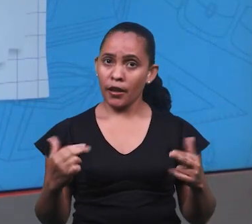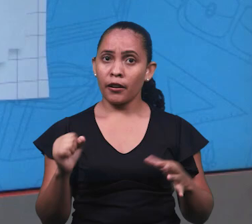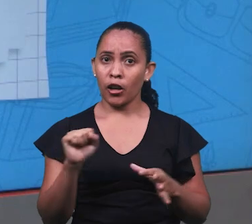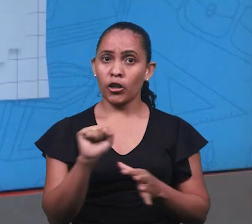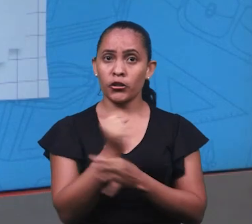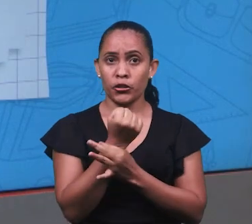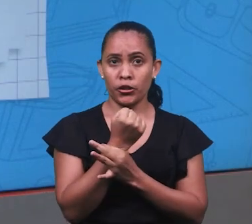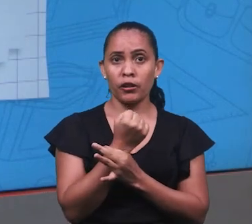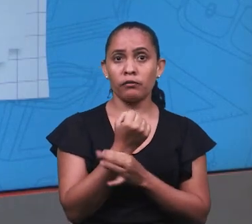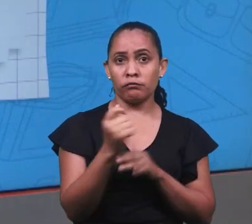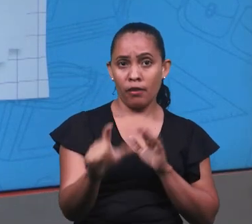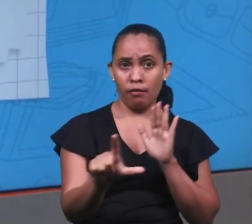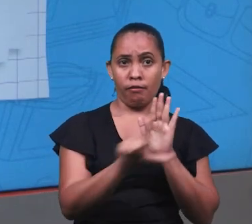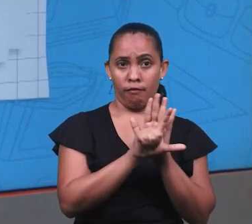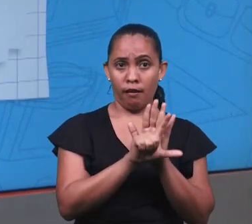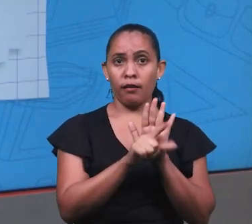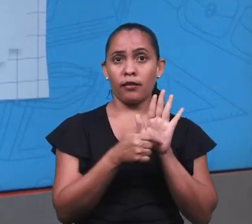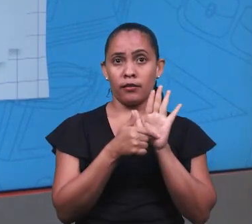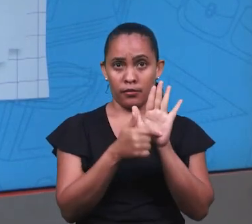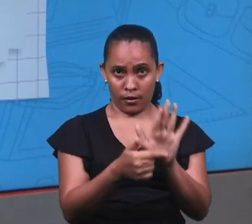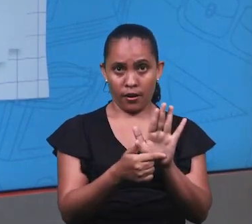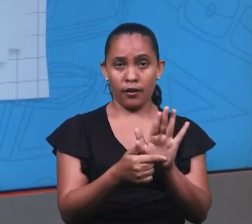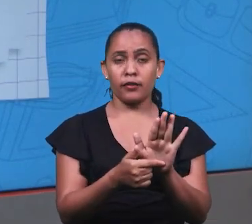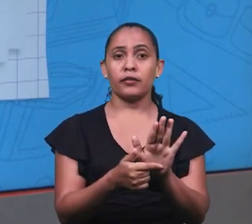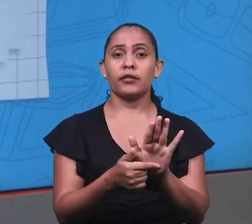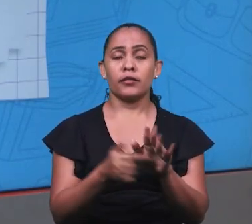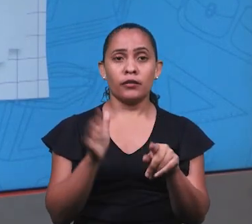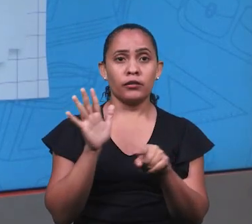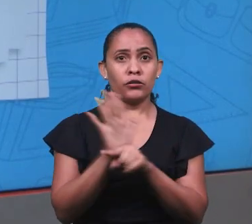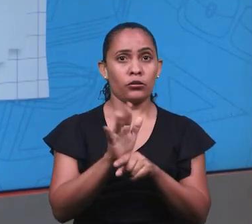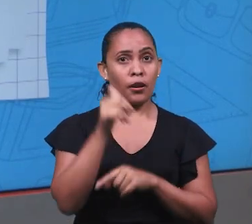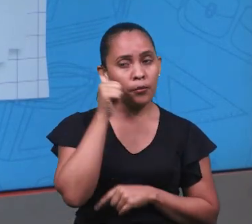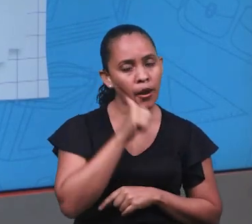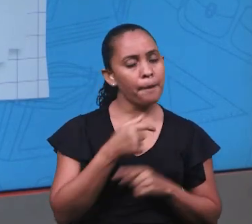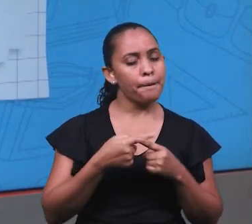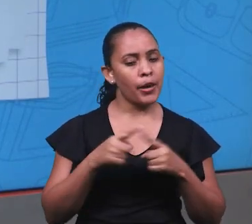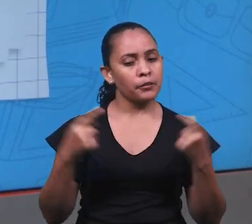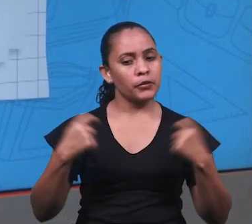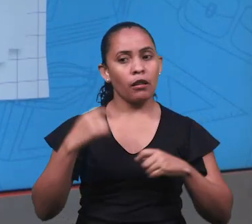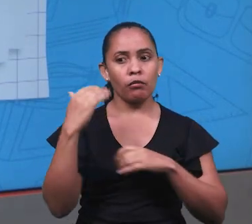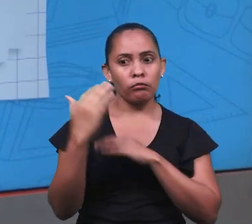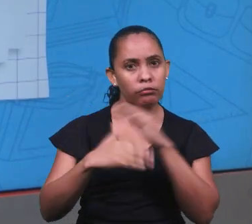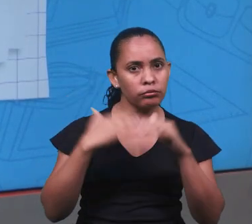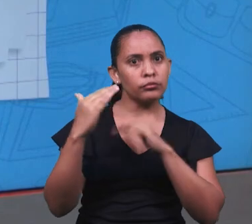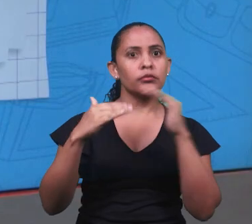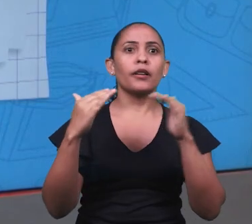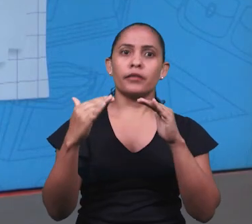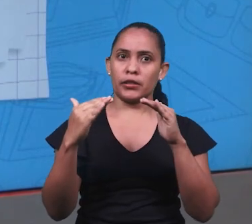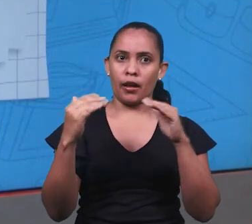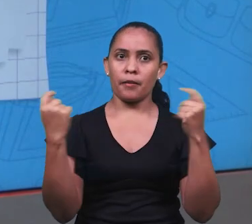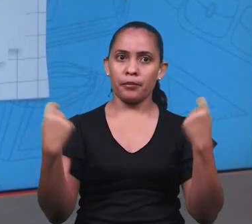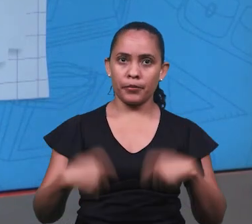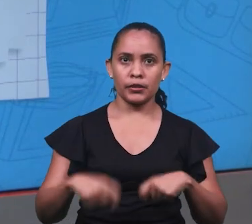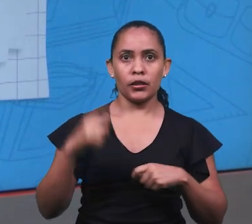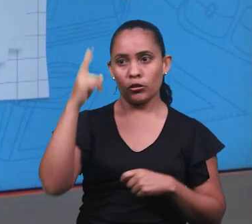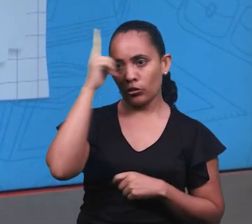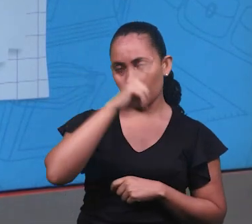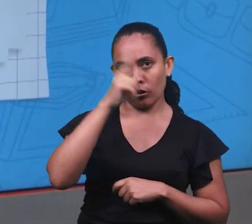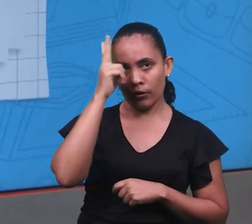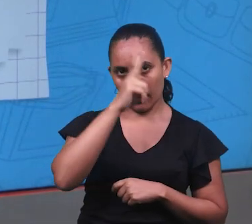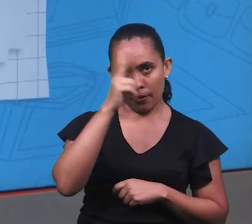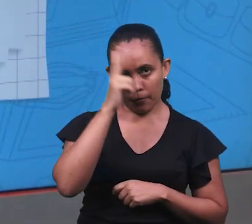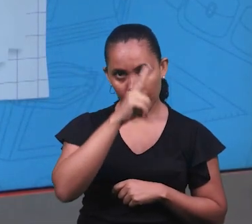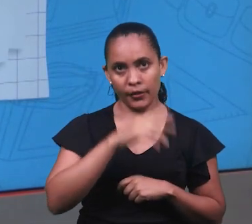né? Na própria proteção da mulher, mas ainda há muito que se fazer no que se refere, até porque,